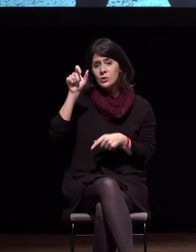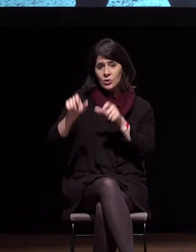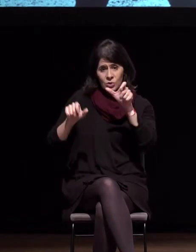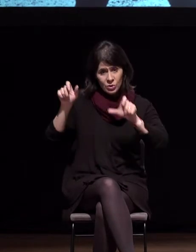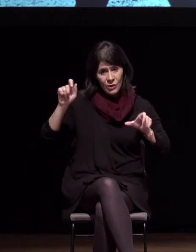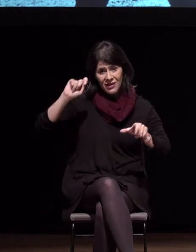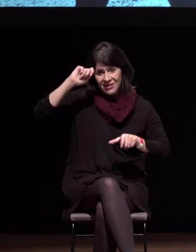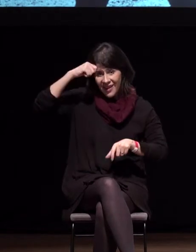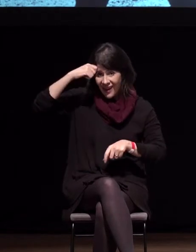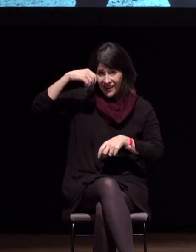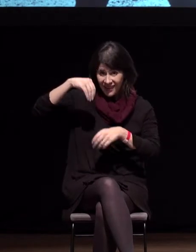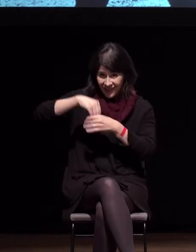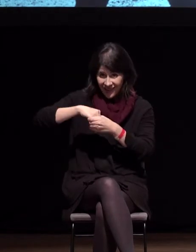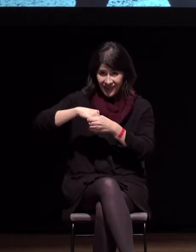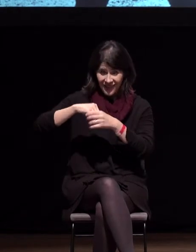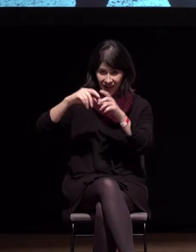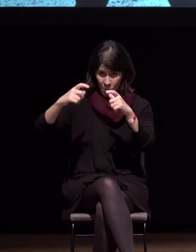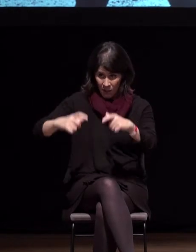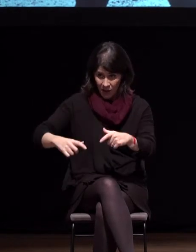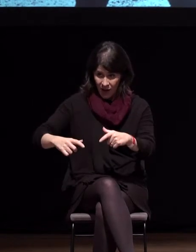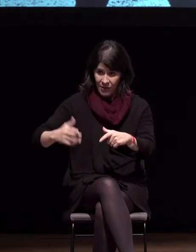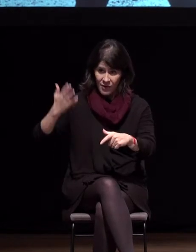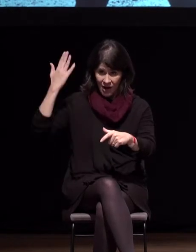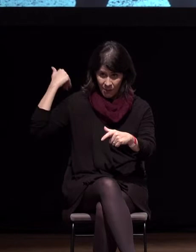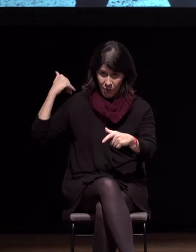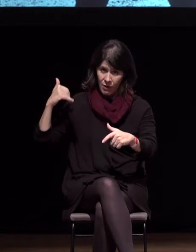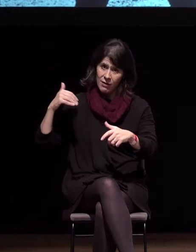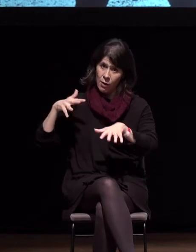região ainda no período colonial,